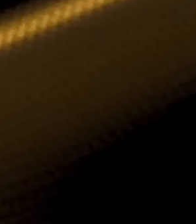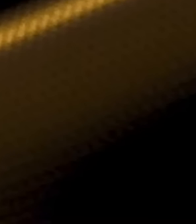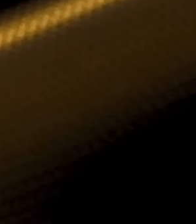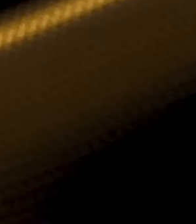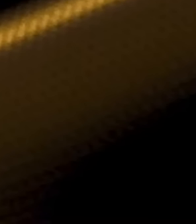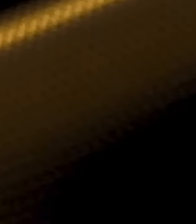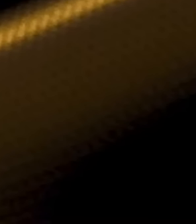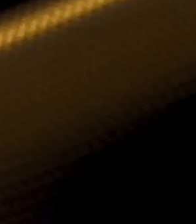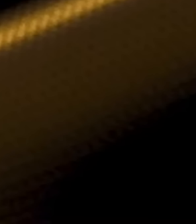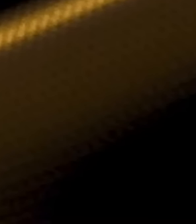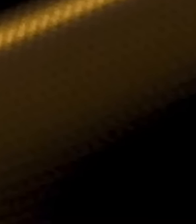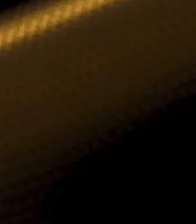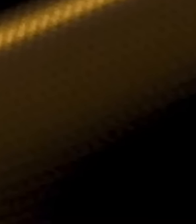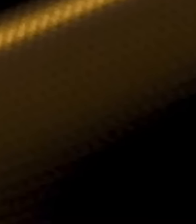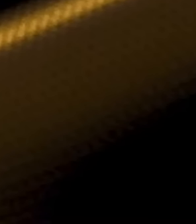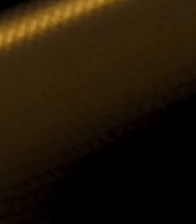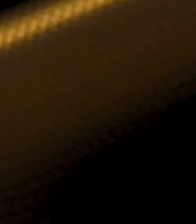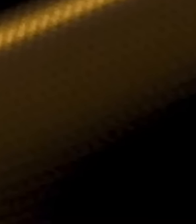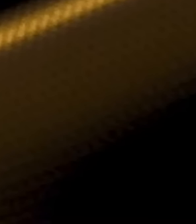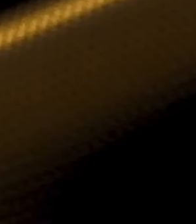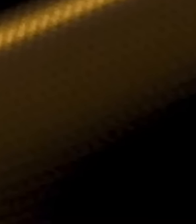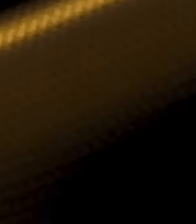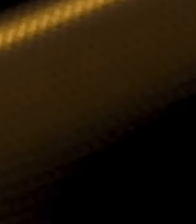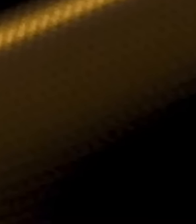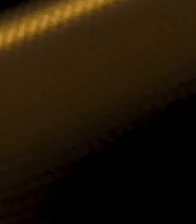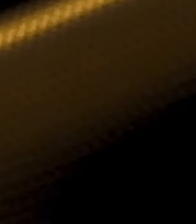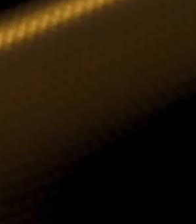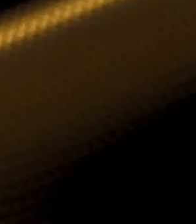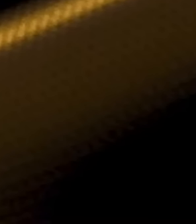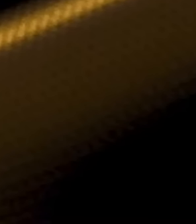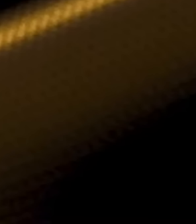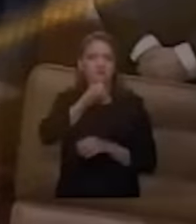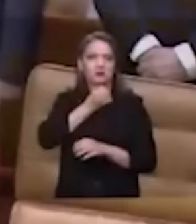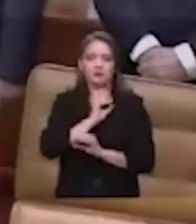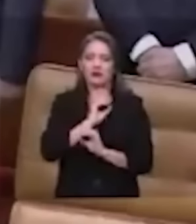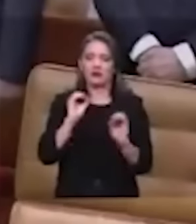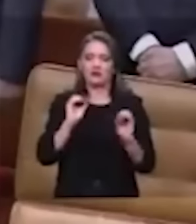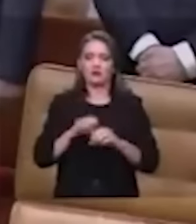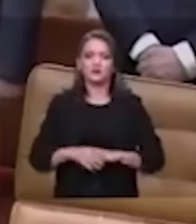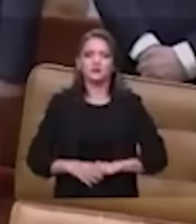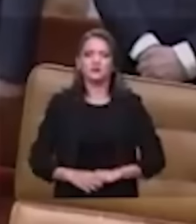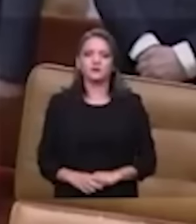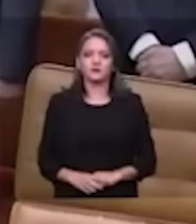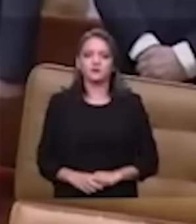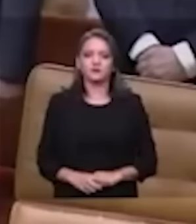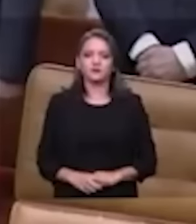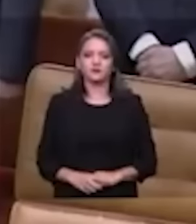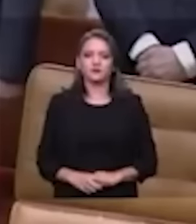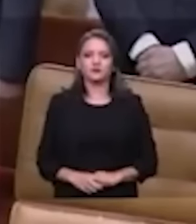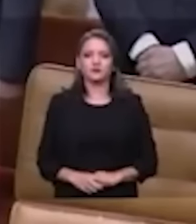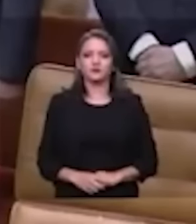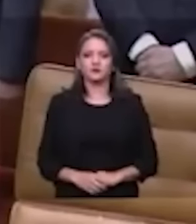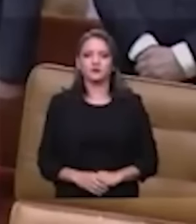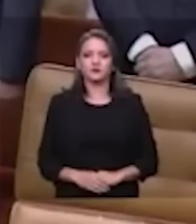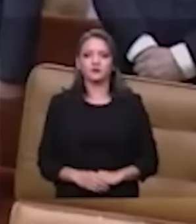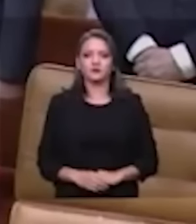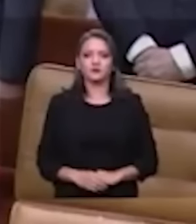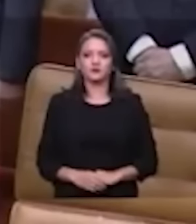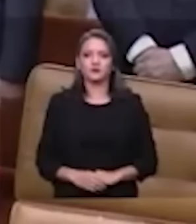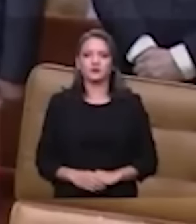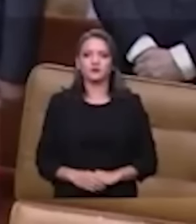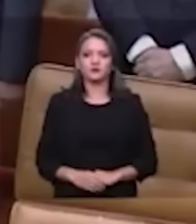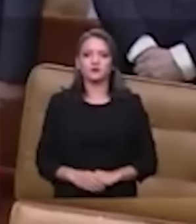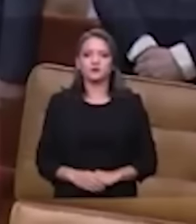sem vergonha a gente vai acompanhar um trecho na voz de Daniel Vidal o Supremo Tribunal Federal tantas fez para proteger a